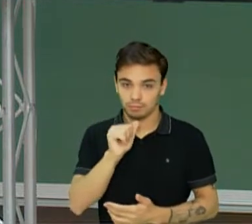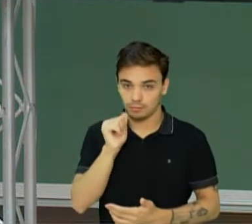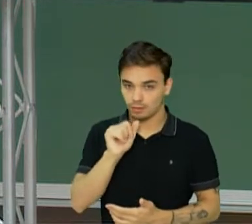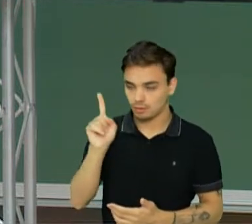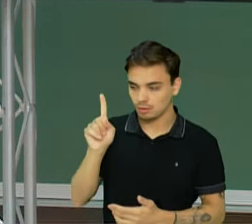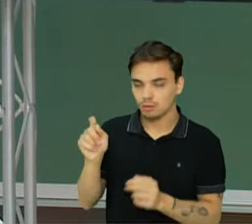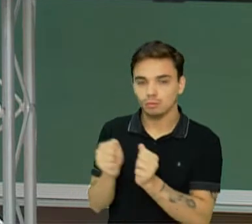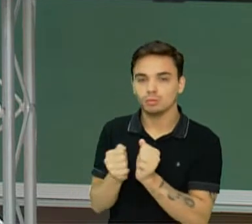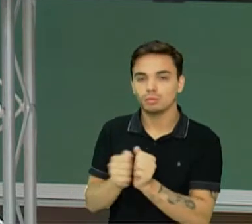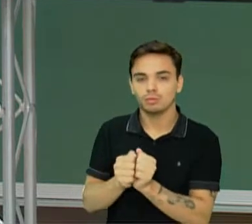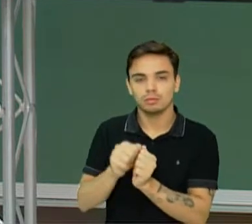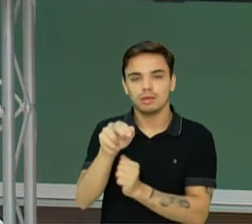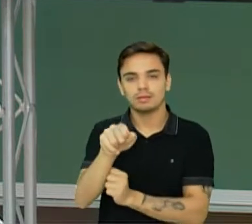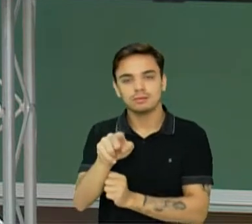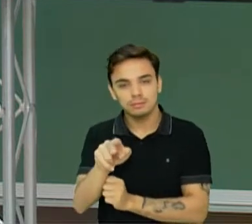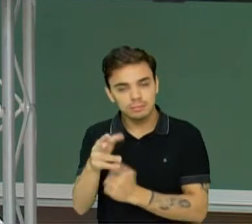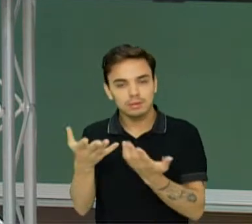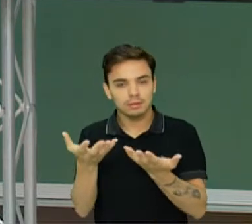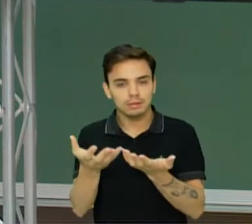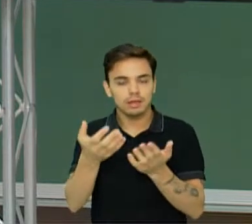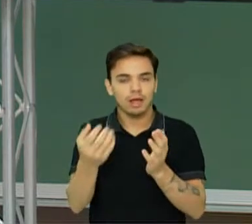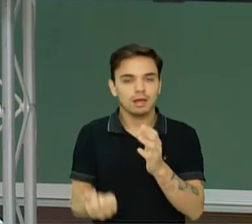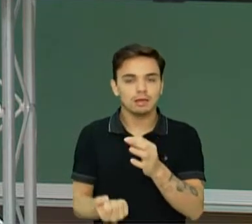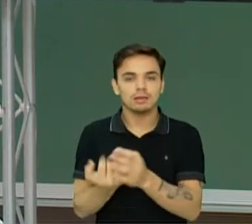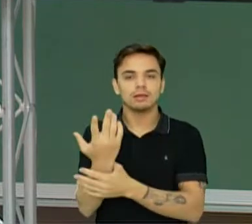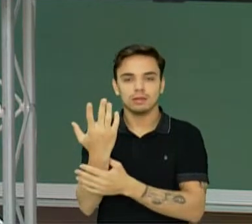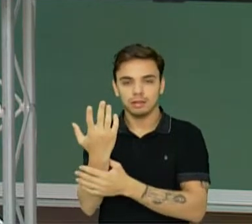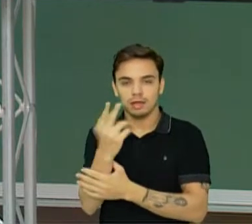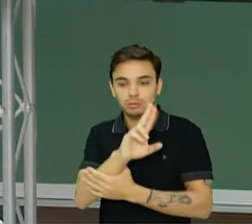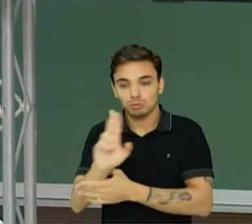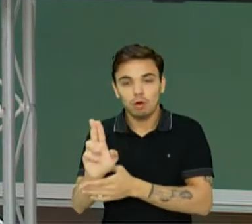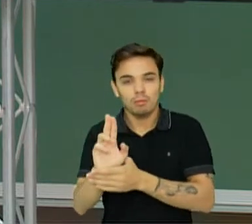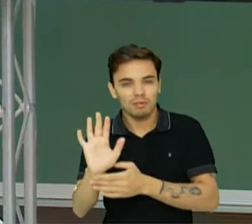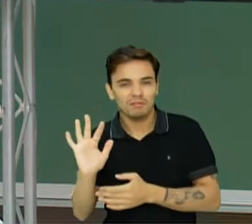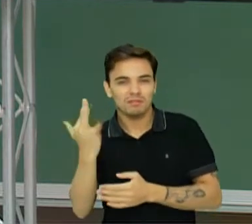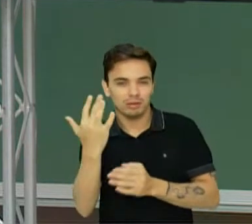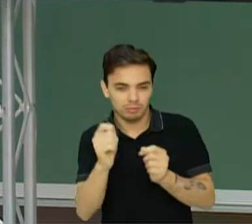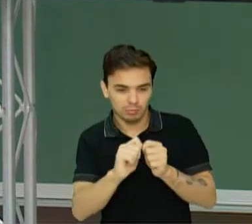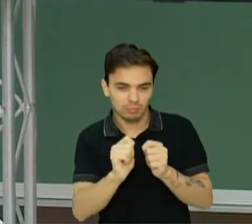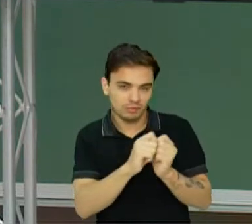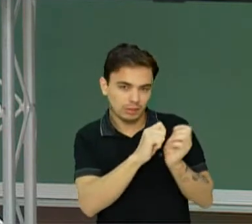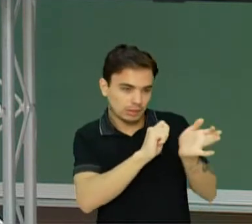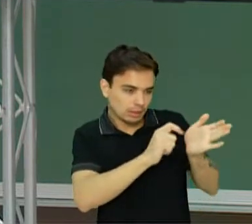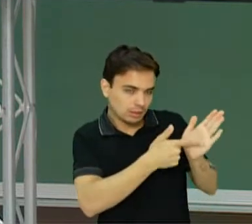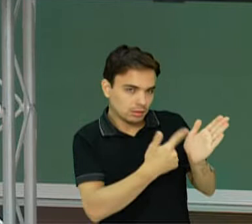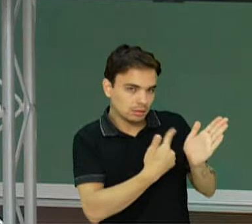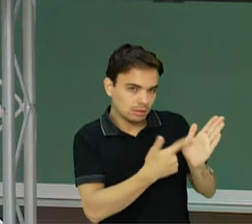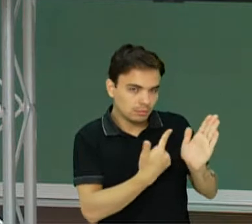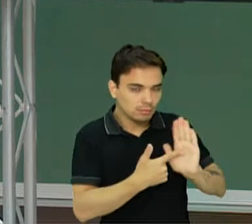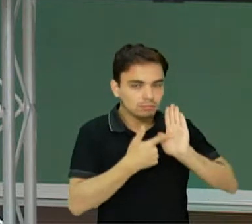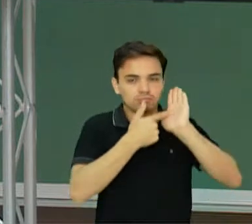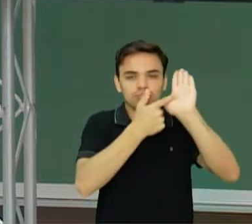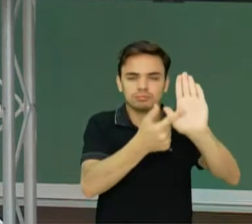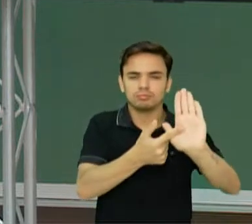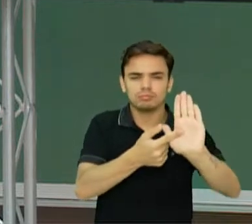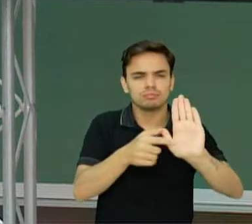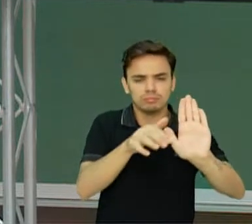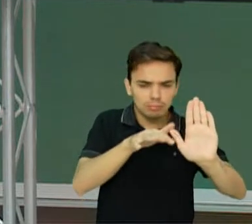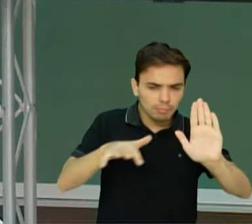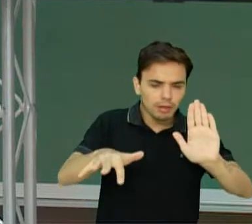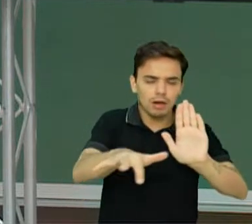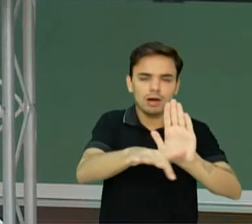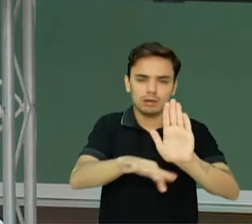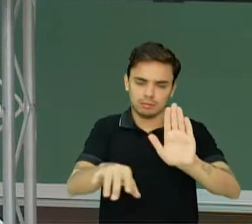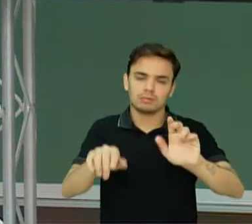irmãs, resolveram então criar os seus pseudônimos para escrever, né? Então elas criaram outros nomes para